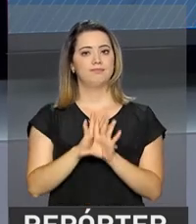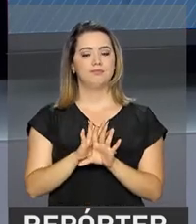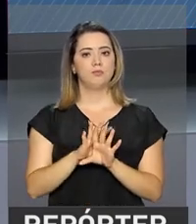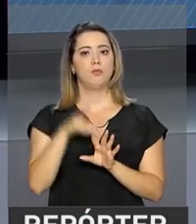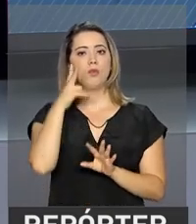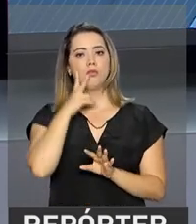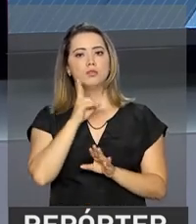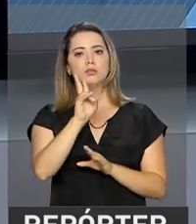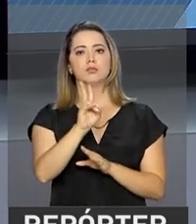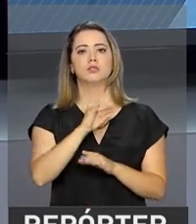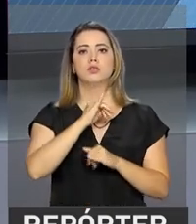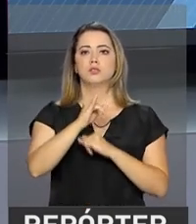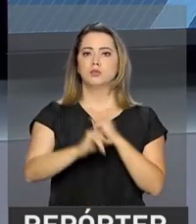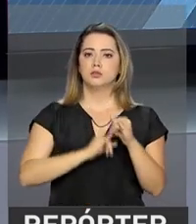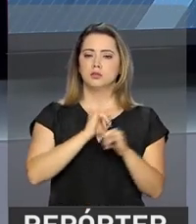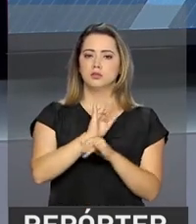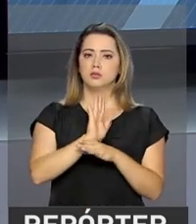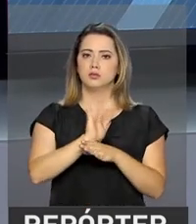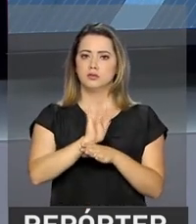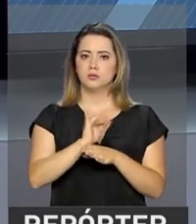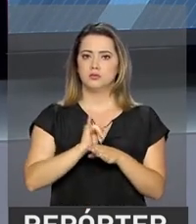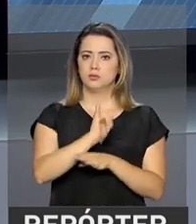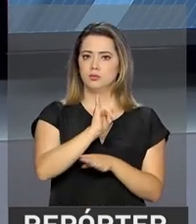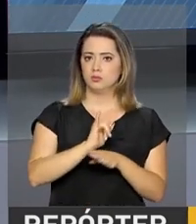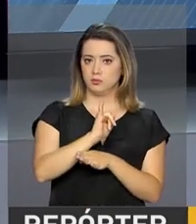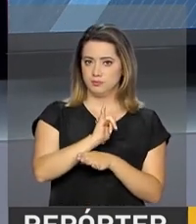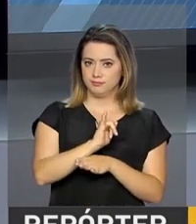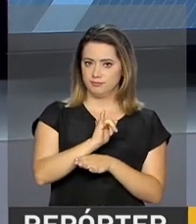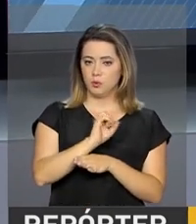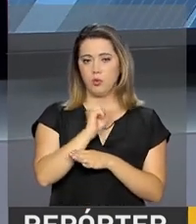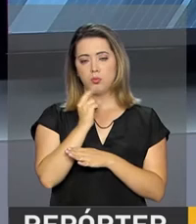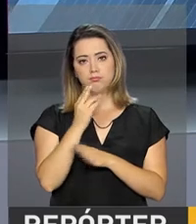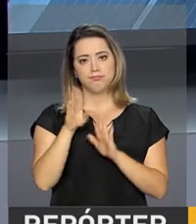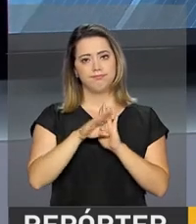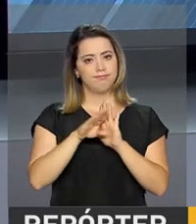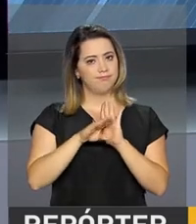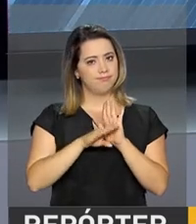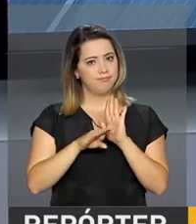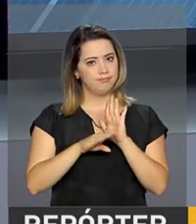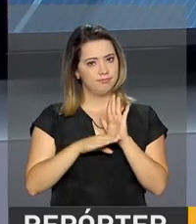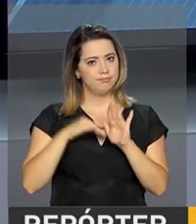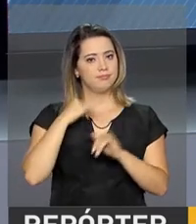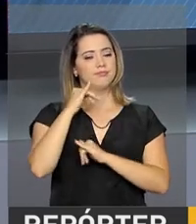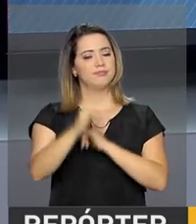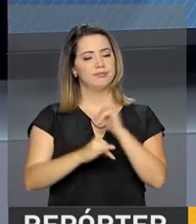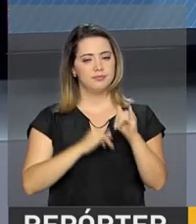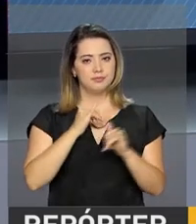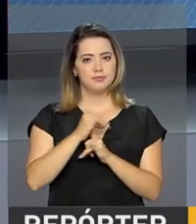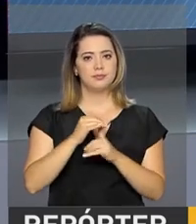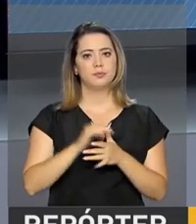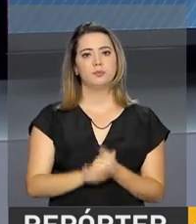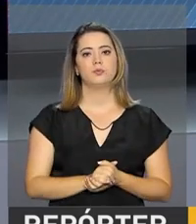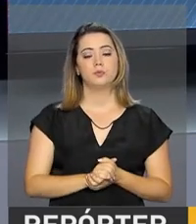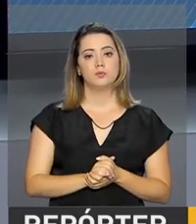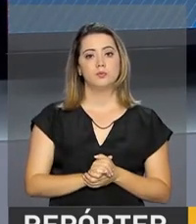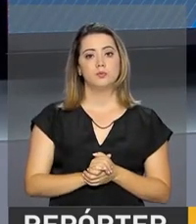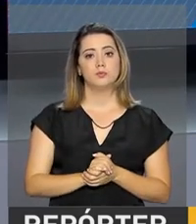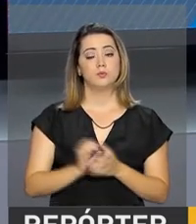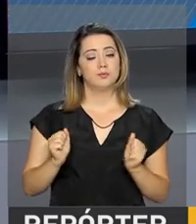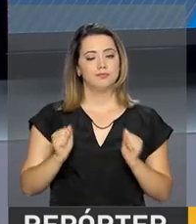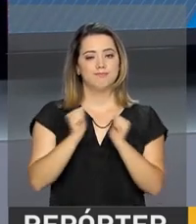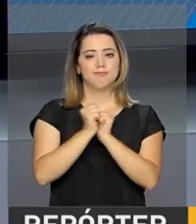aqui reveja as nossas reportagens em nosso canal no youtube e acompanhe a nossa programação também na internet